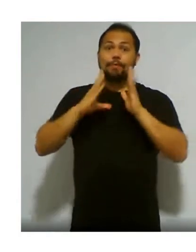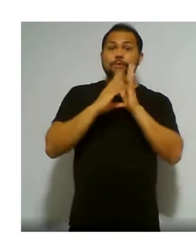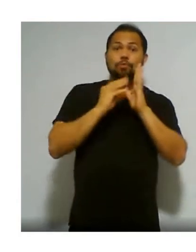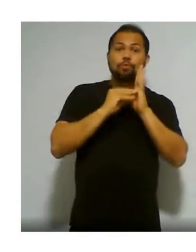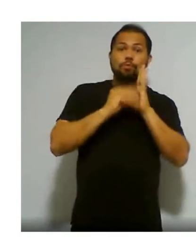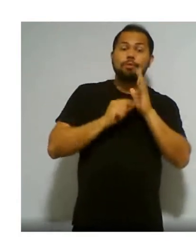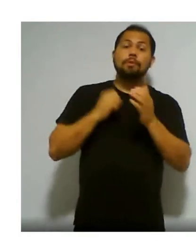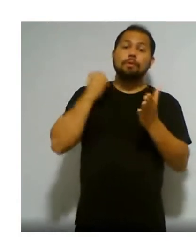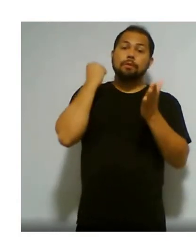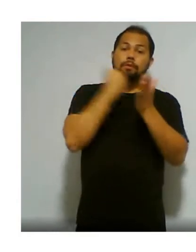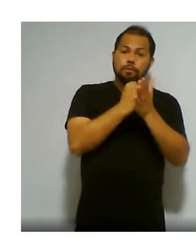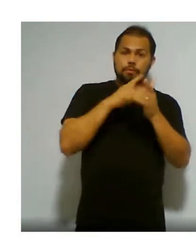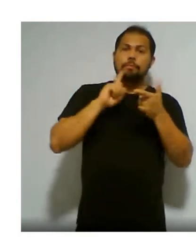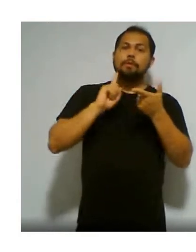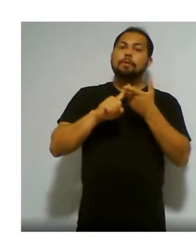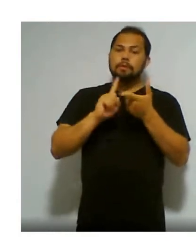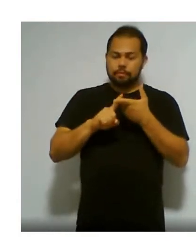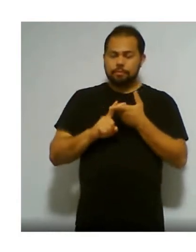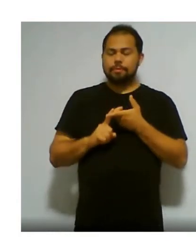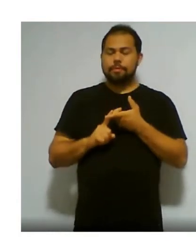mundo aqui. Portas USB,